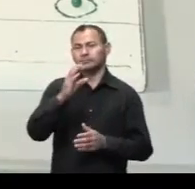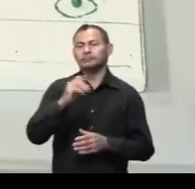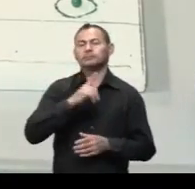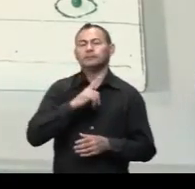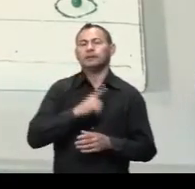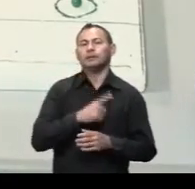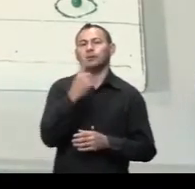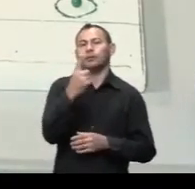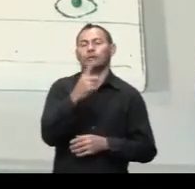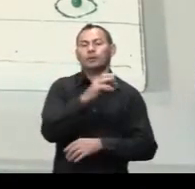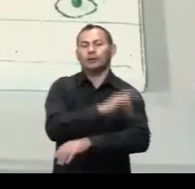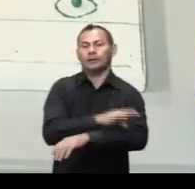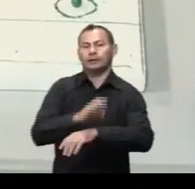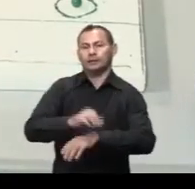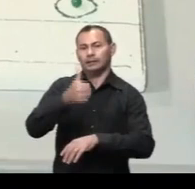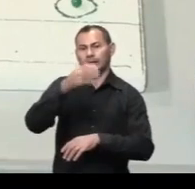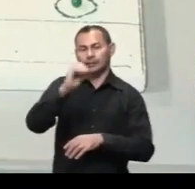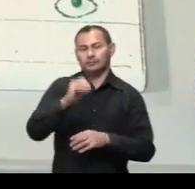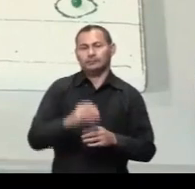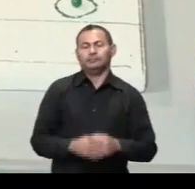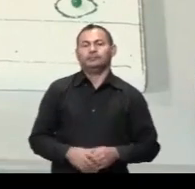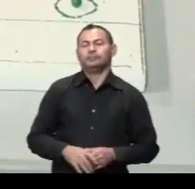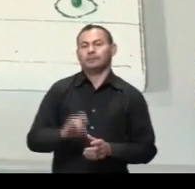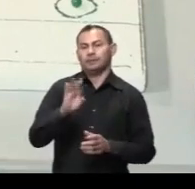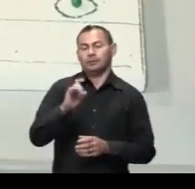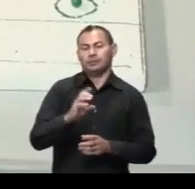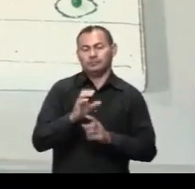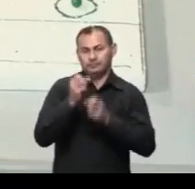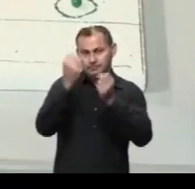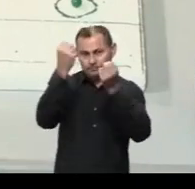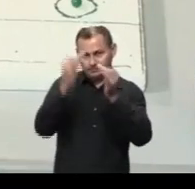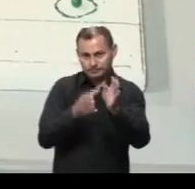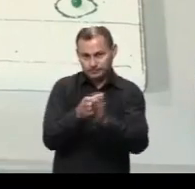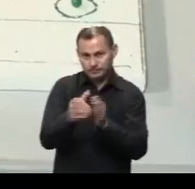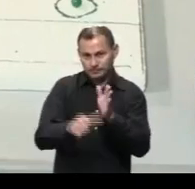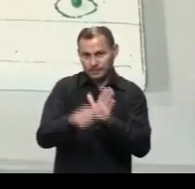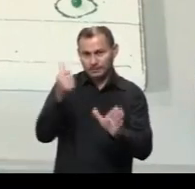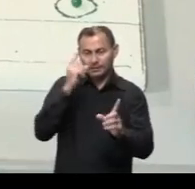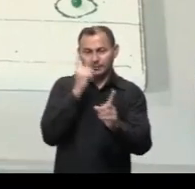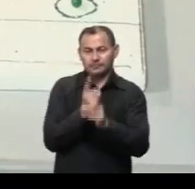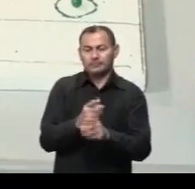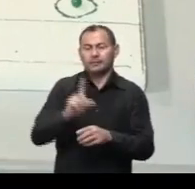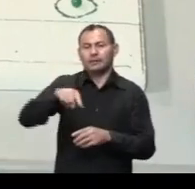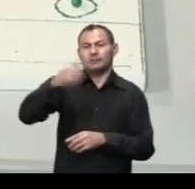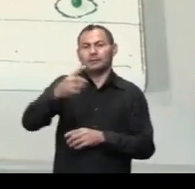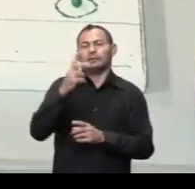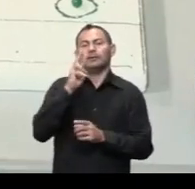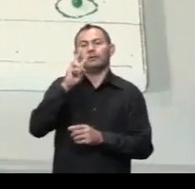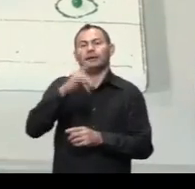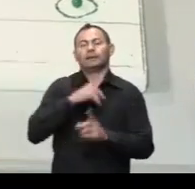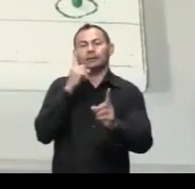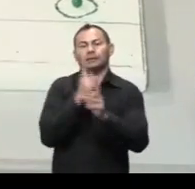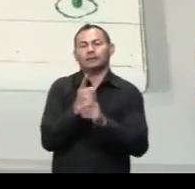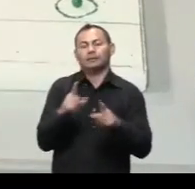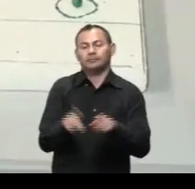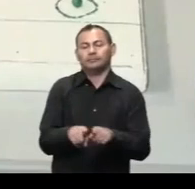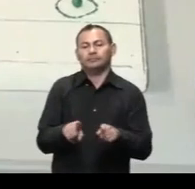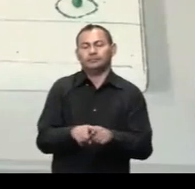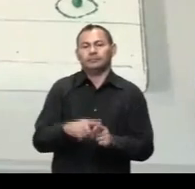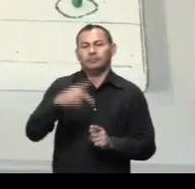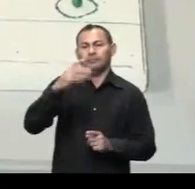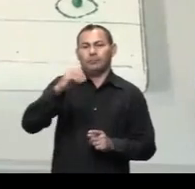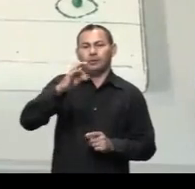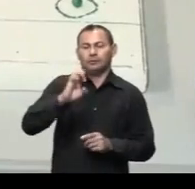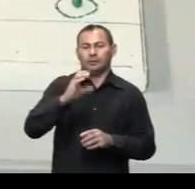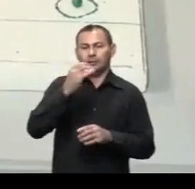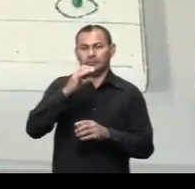poste, eu tenho 1,10. Tá? Então, só dando a dica para encontrar primeiro essa face, depois vocês vão ter que encontrar esse